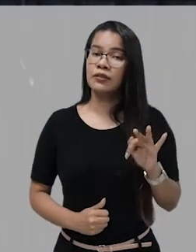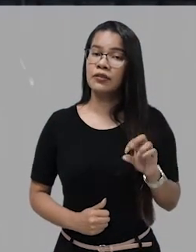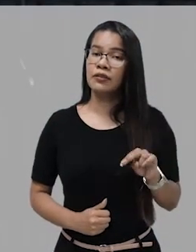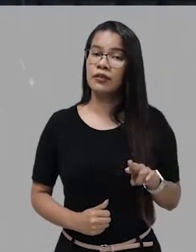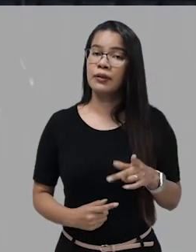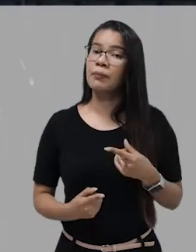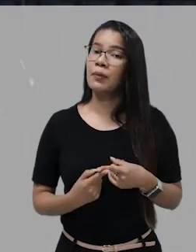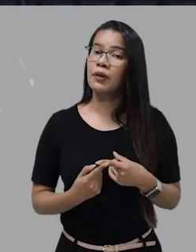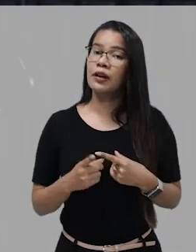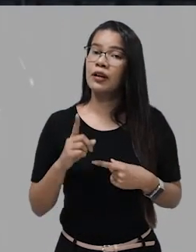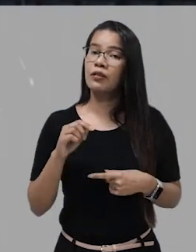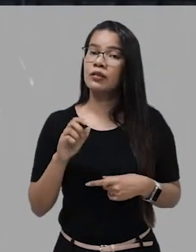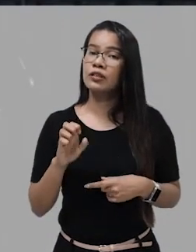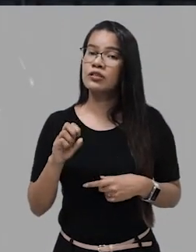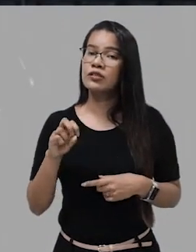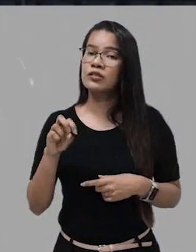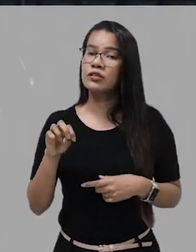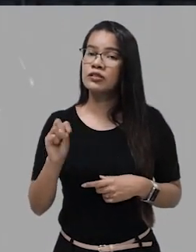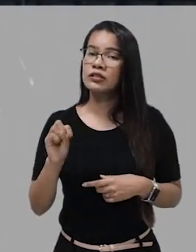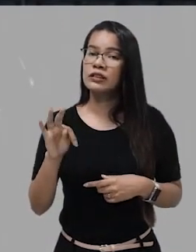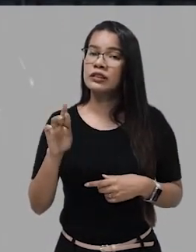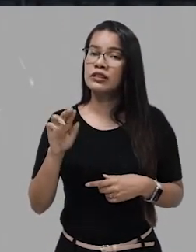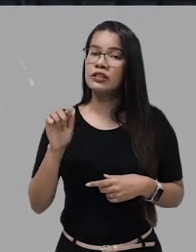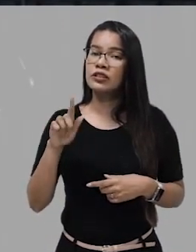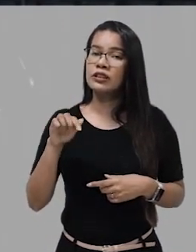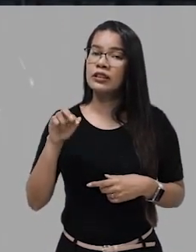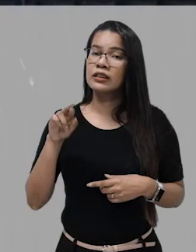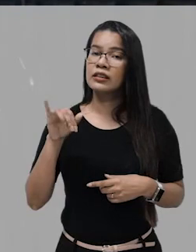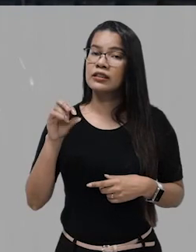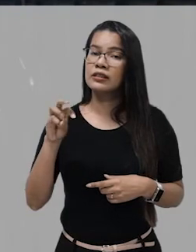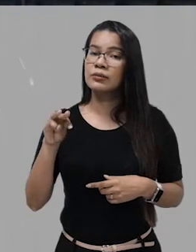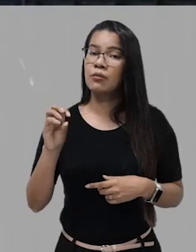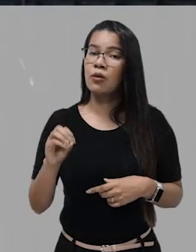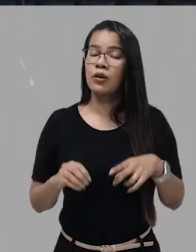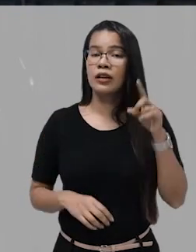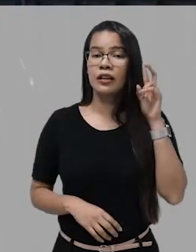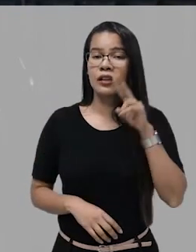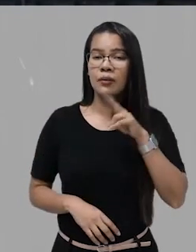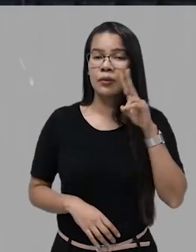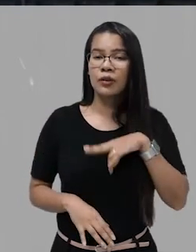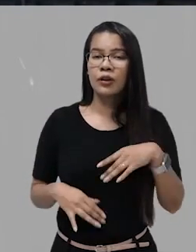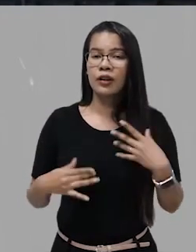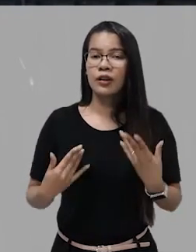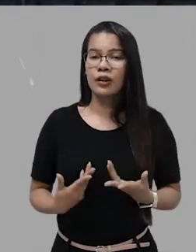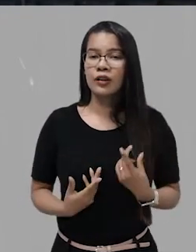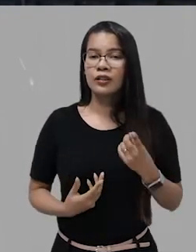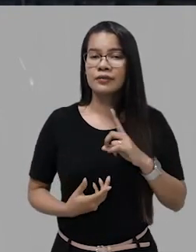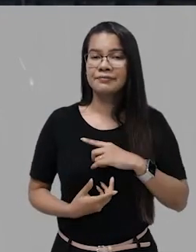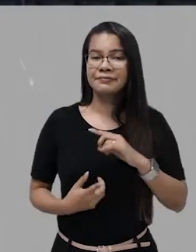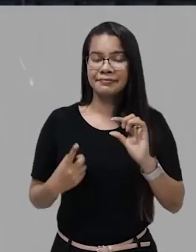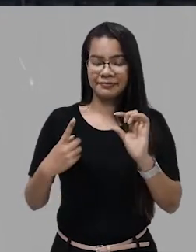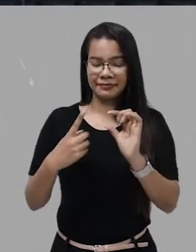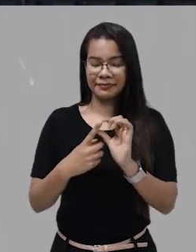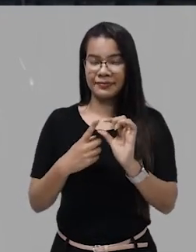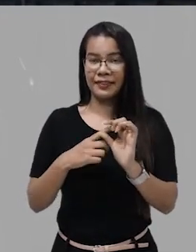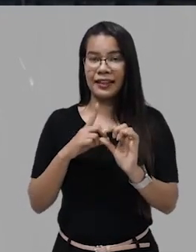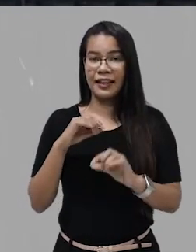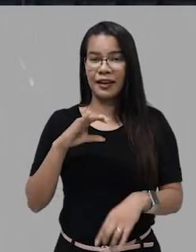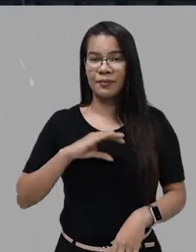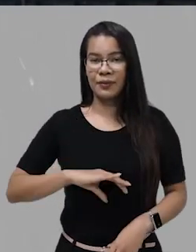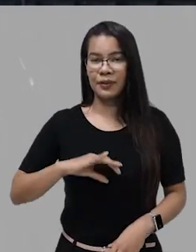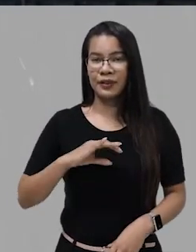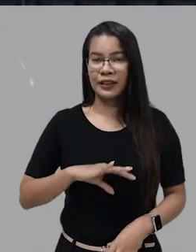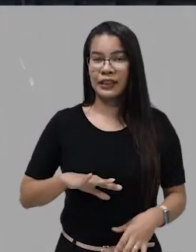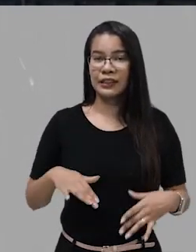Porque ela é um estrangeirismo. Ela foi emprestada para a nossa língua. Lembrando, turma, que quando a gente traz as palavras, elas são